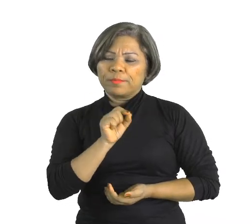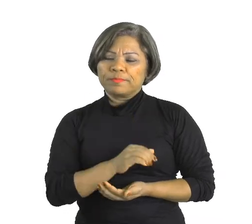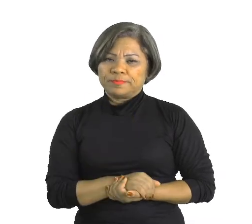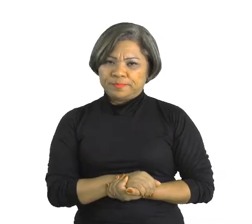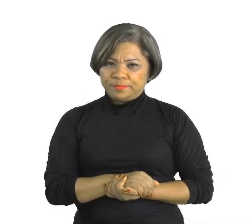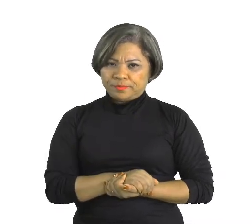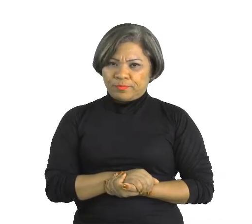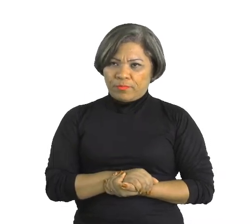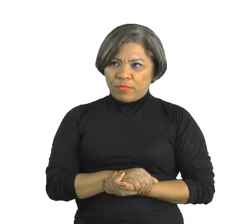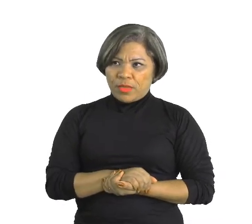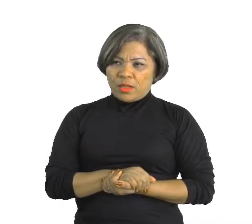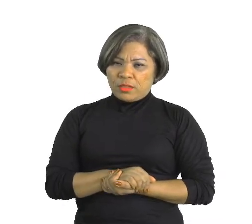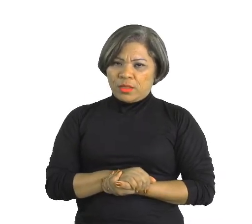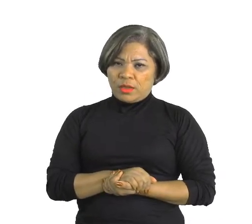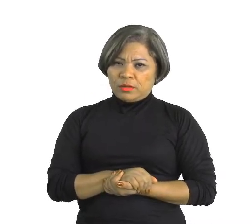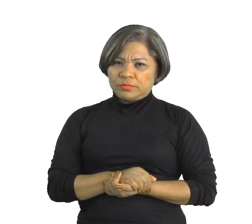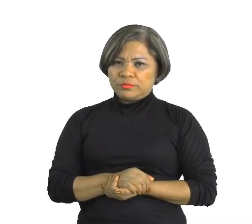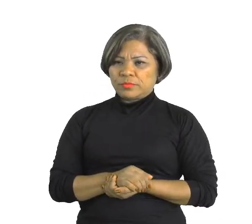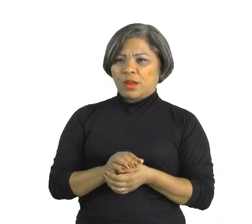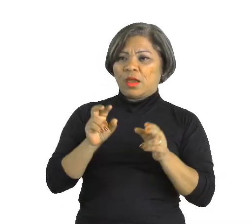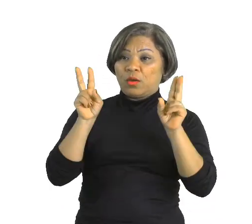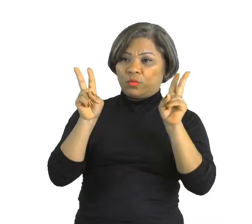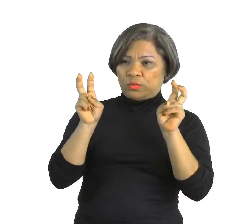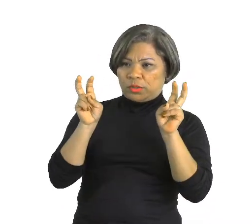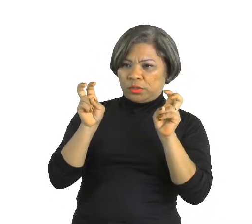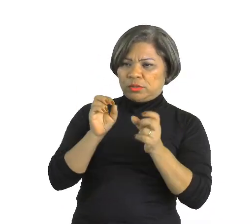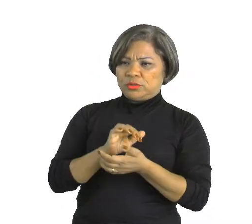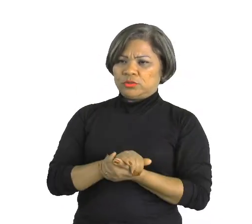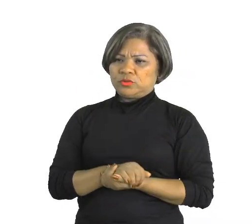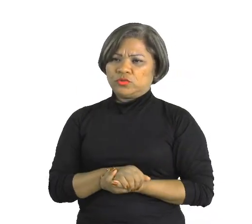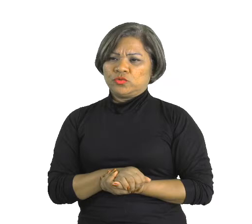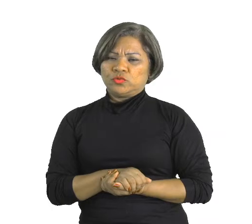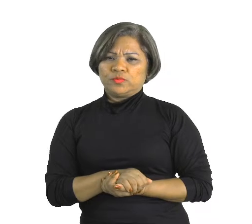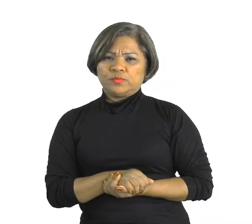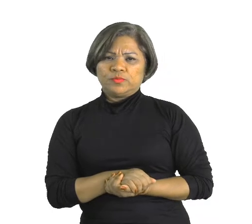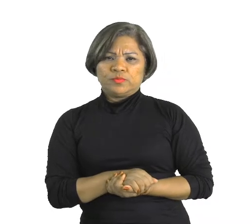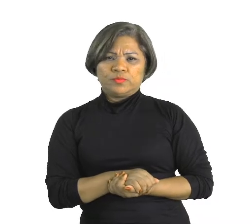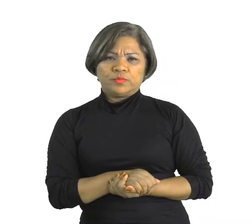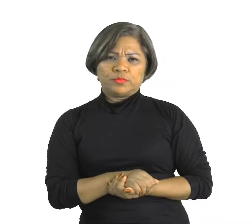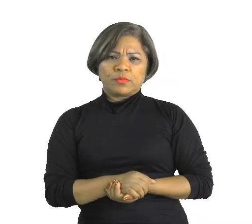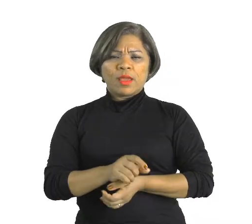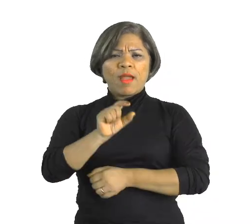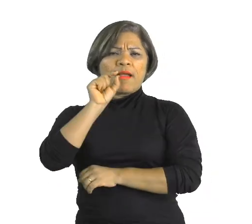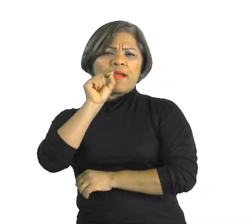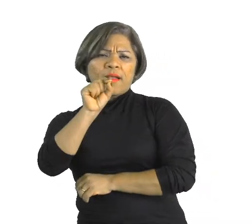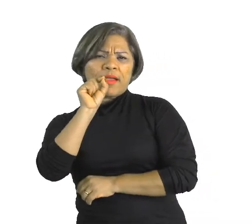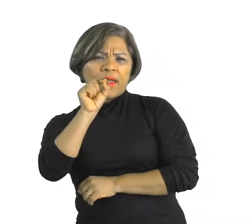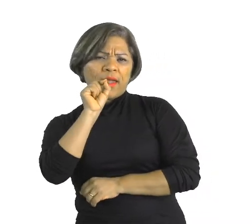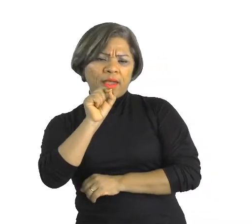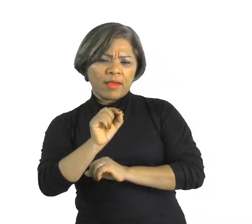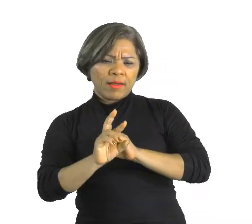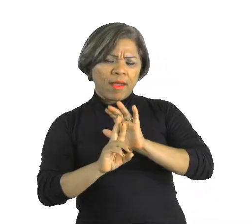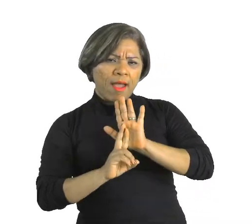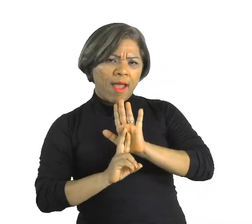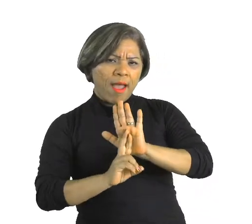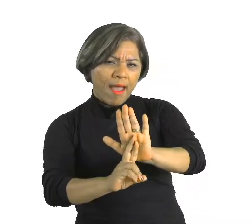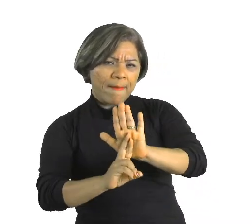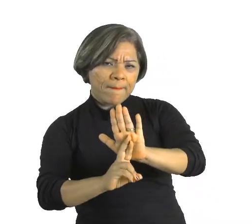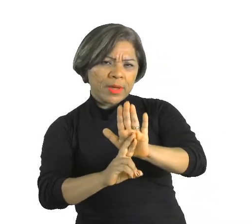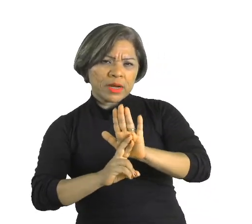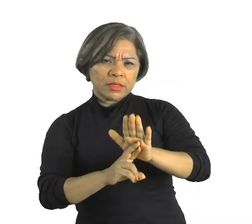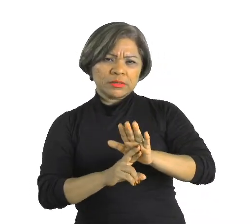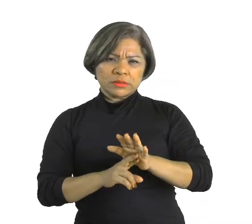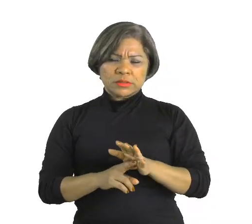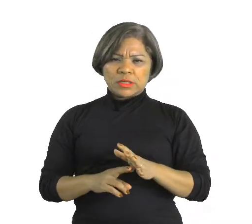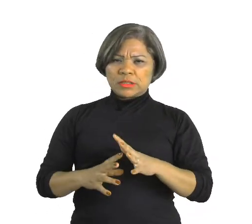trecho que representa o conflito ou complicação da narrativa